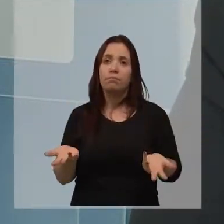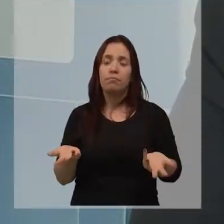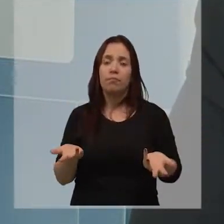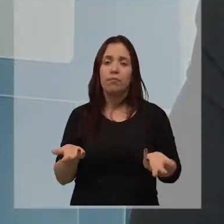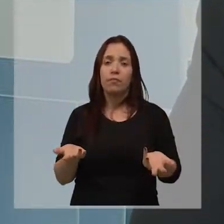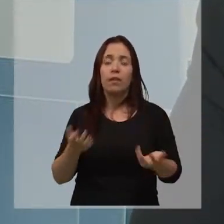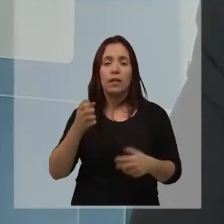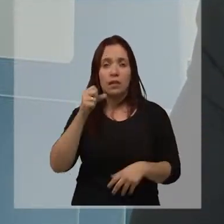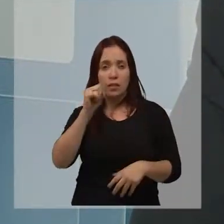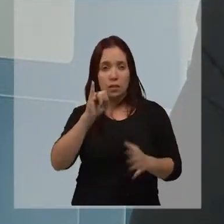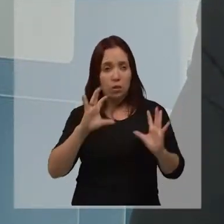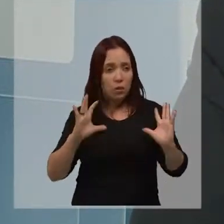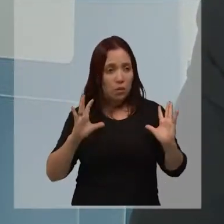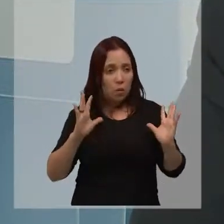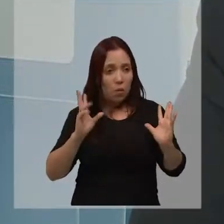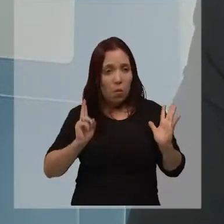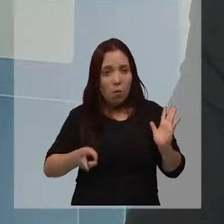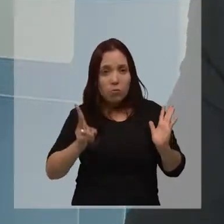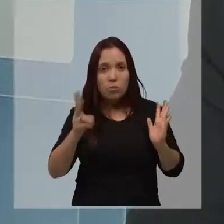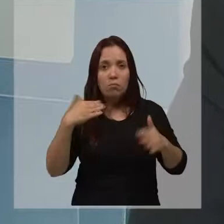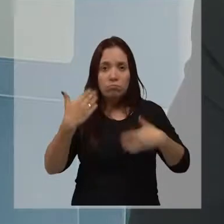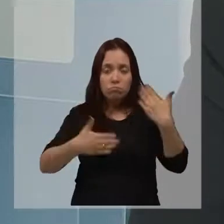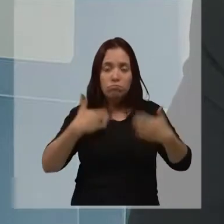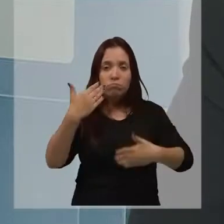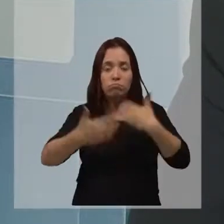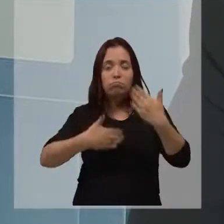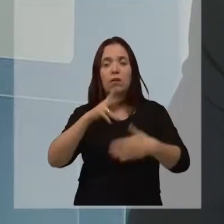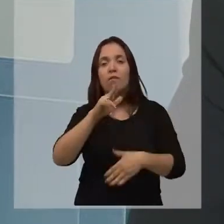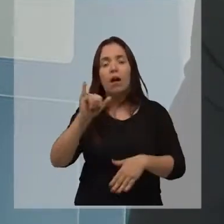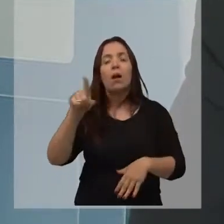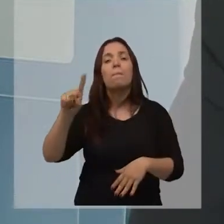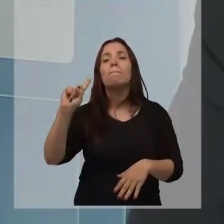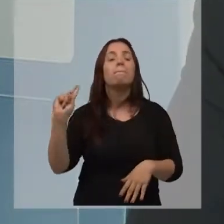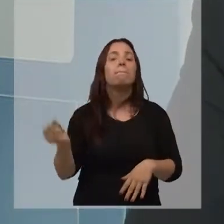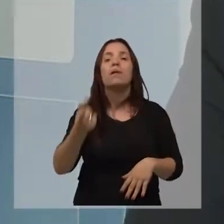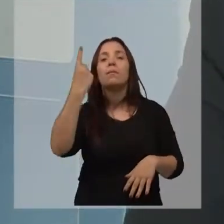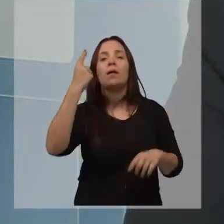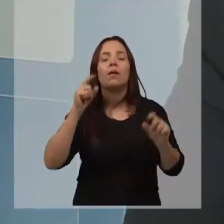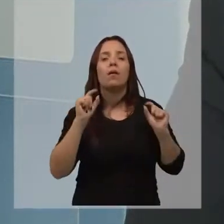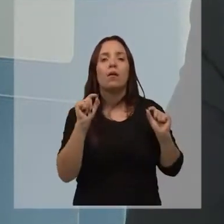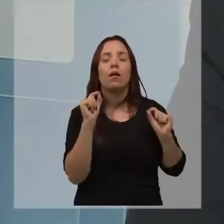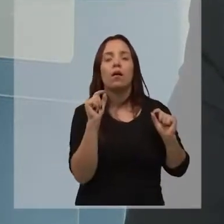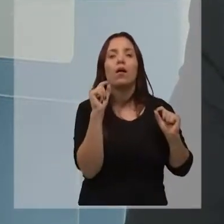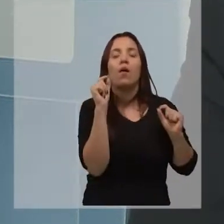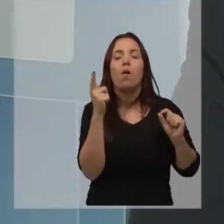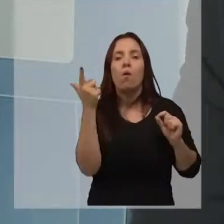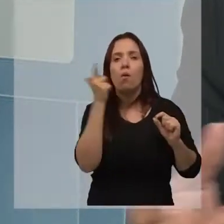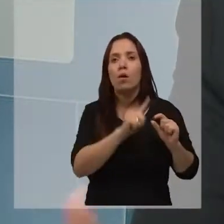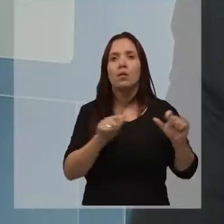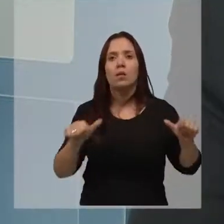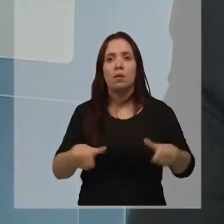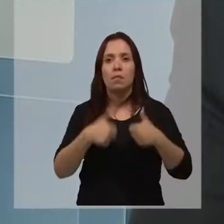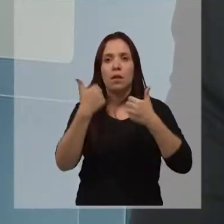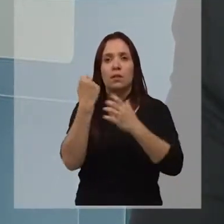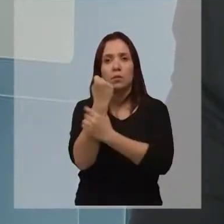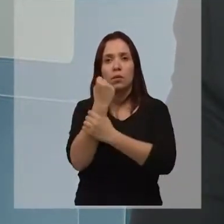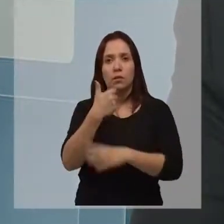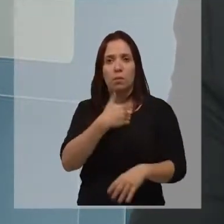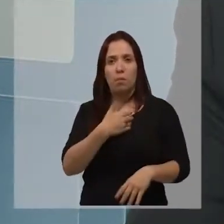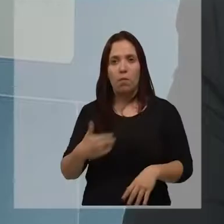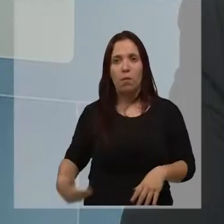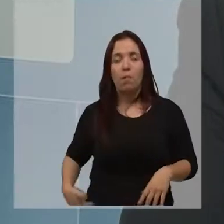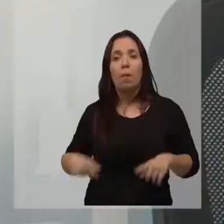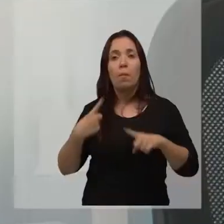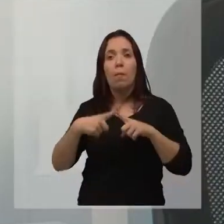tudo continuar do jeito que vai ser o primeiro Luiz a conseguir melhorar a segurança pública, porque vai resolver o problema dos presídios. E